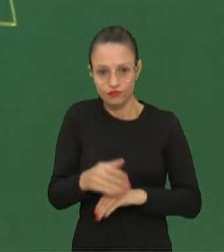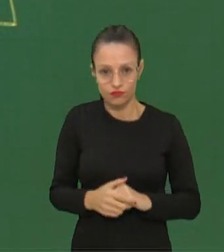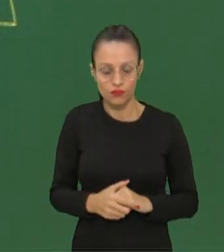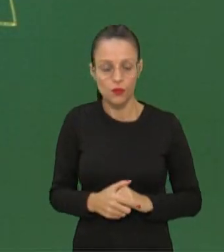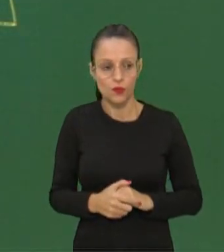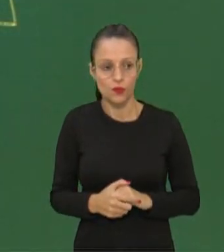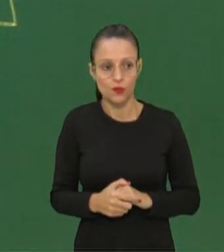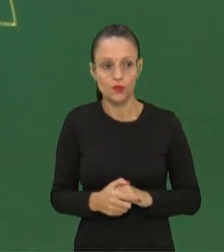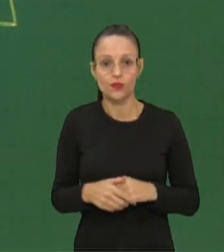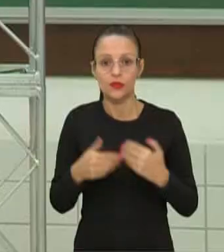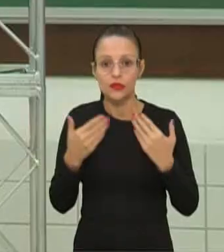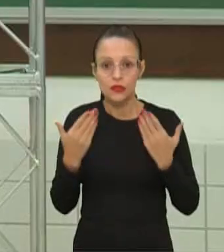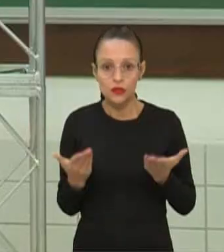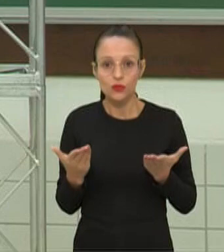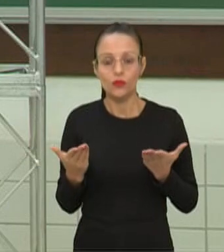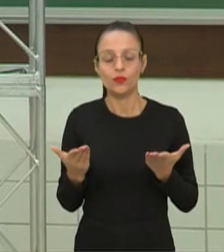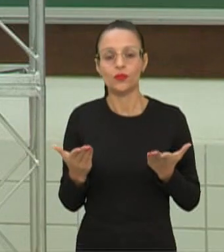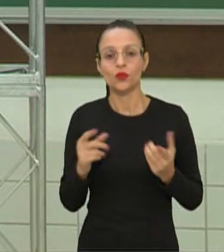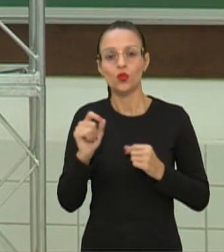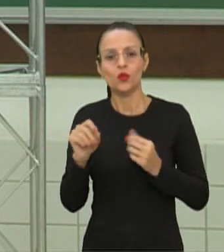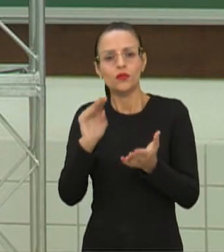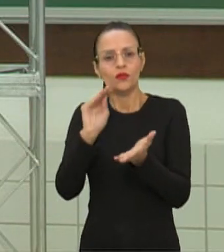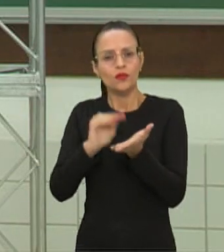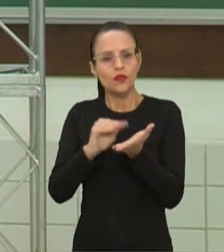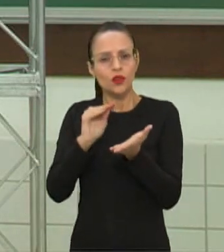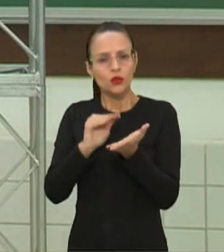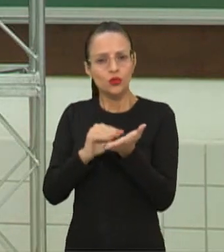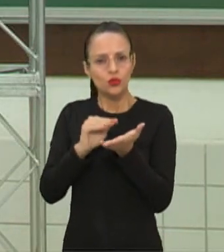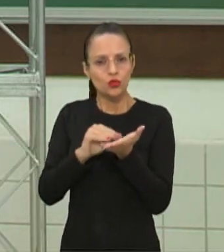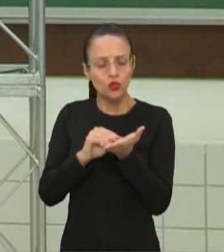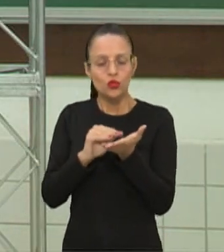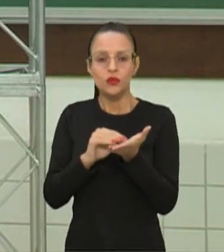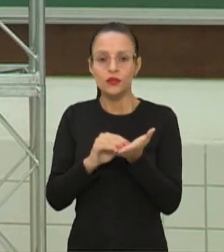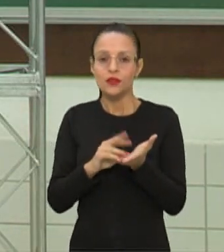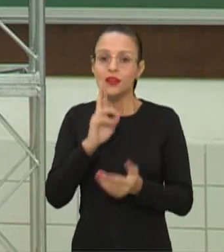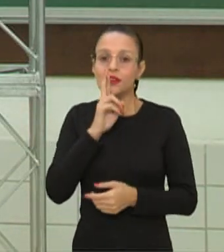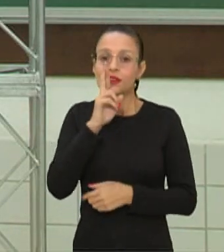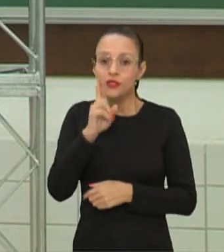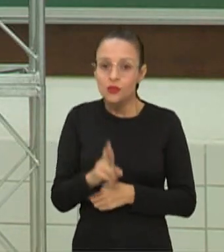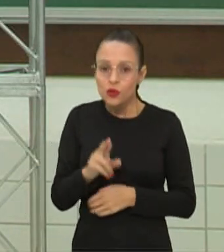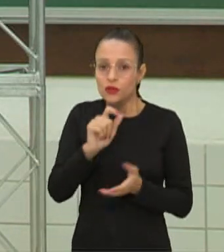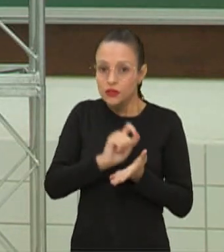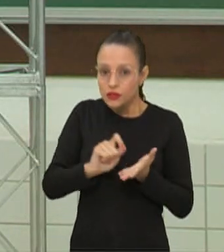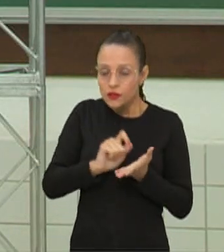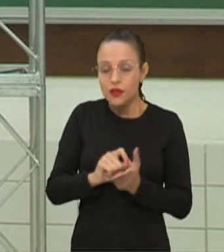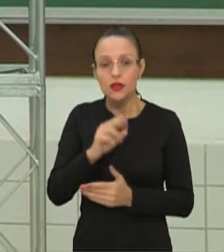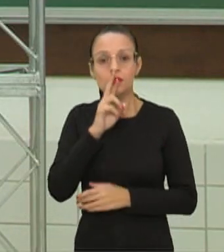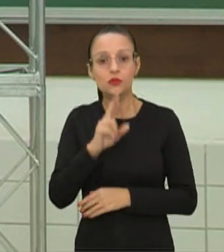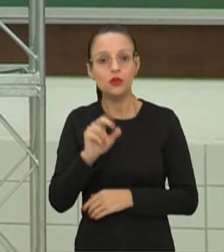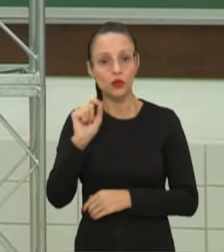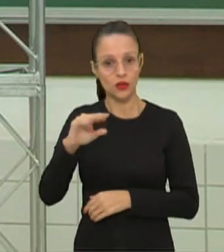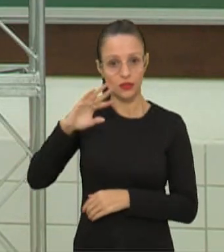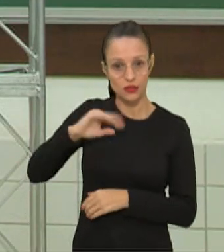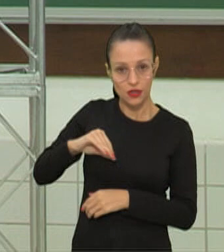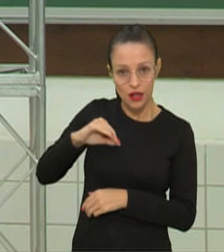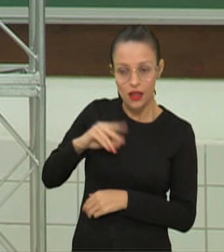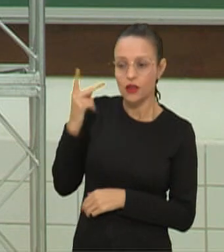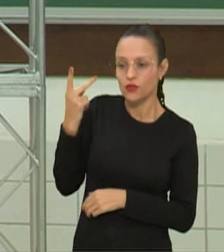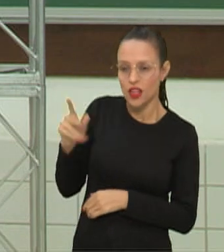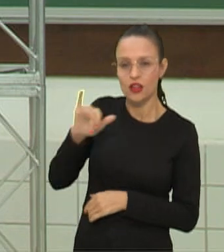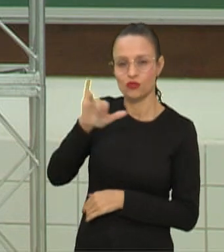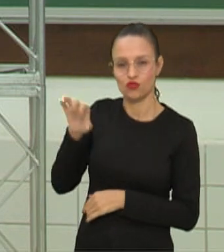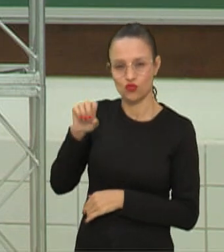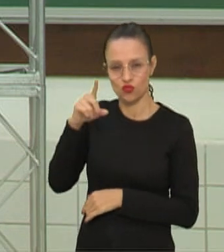Certo? Então, o que faltou fazer? Faltou escrever a resposta. A resposta é o seguinte. O salário do João